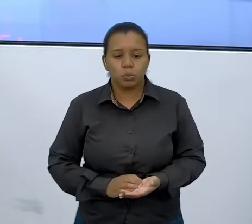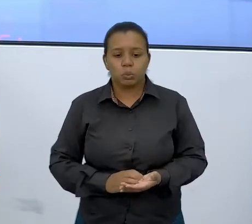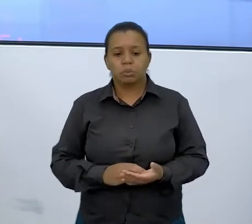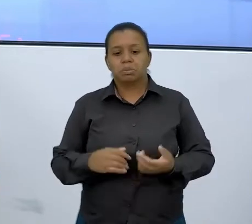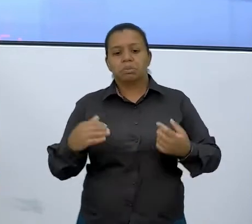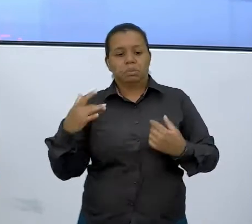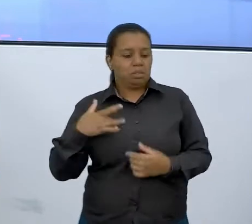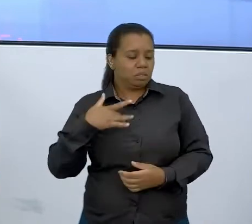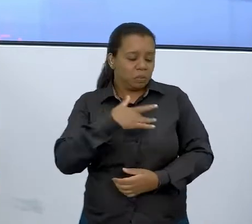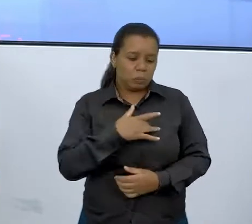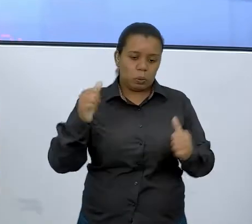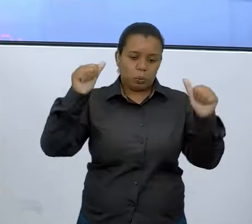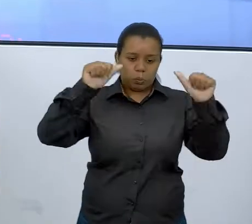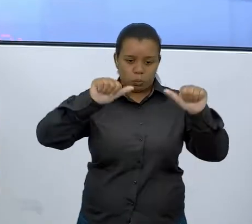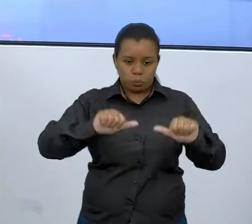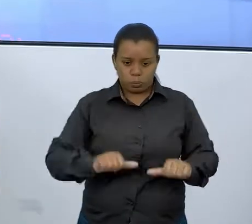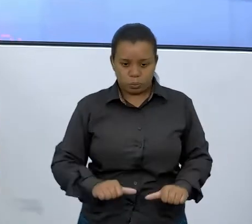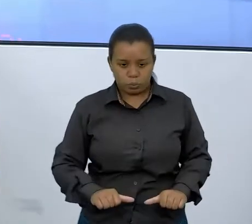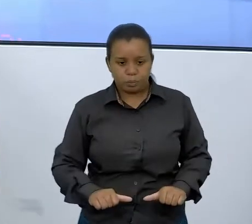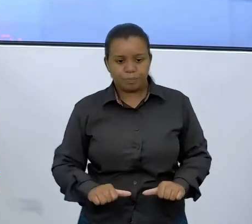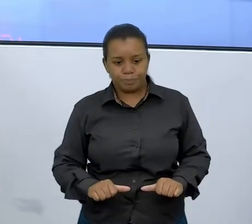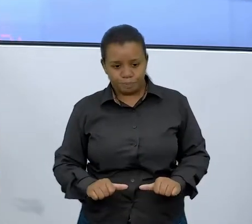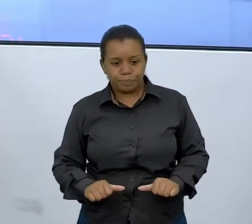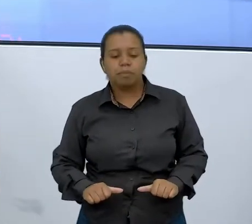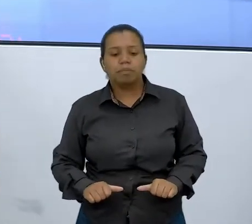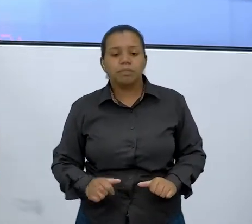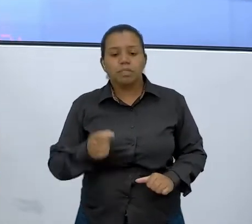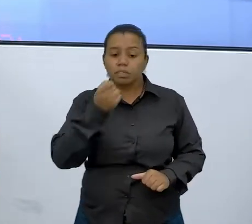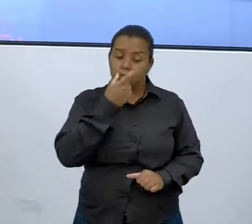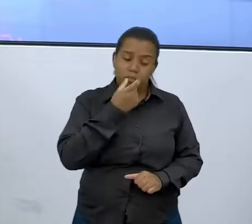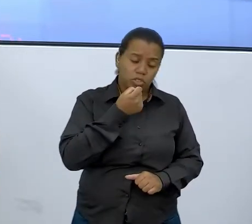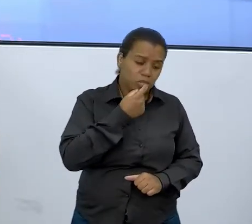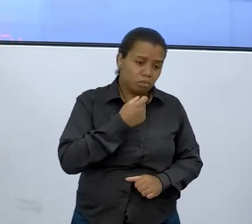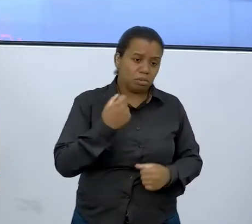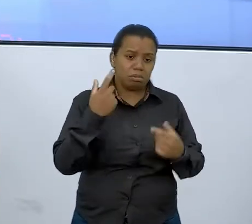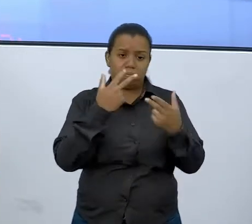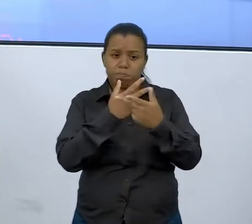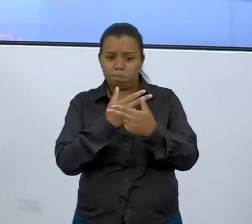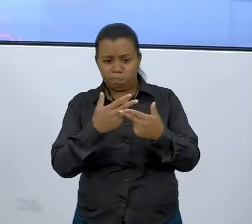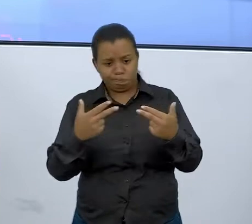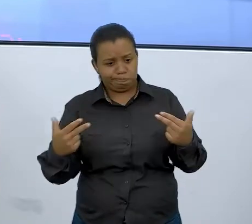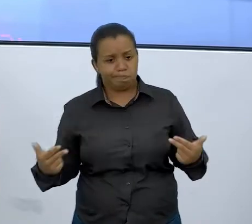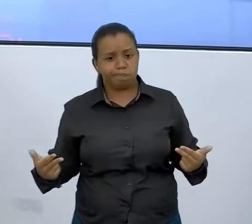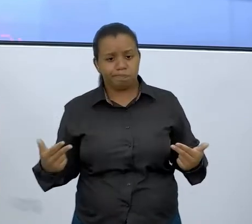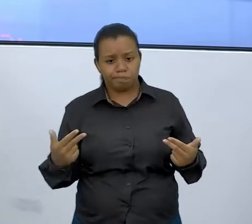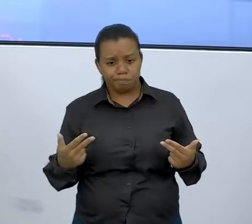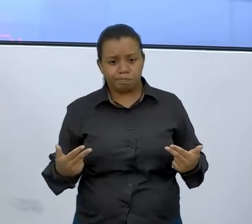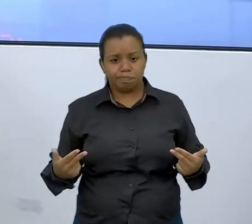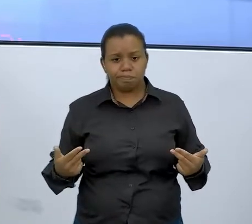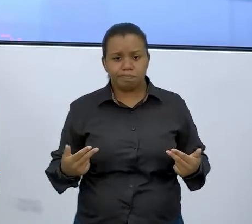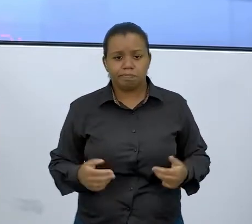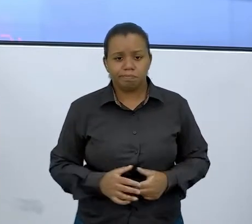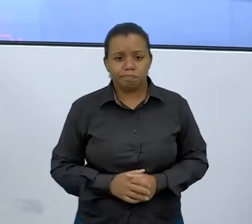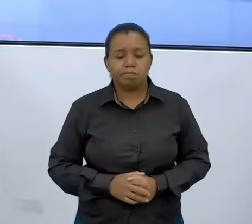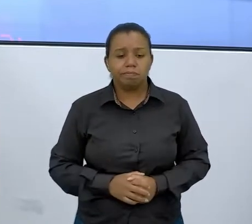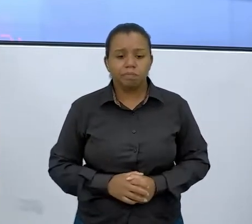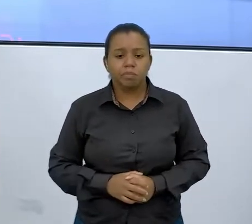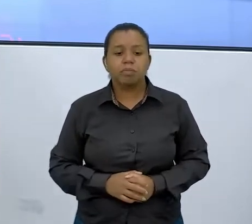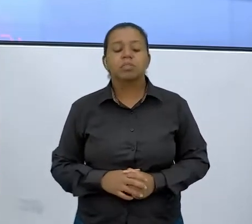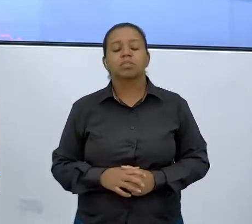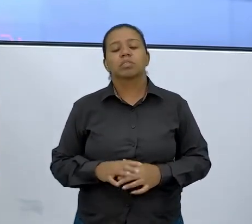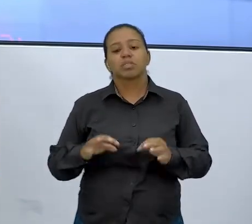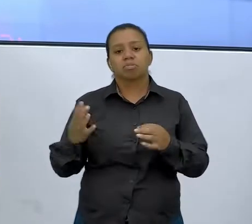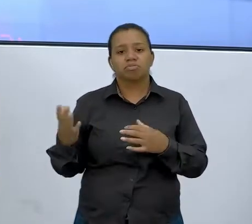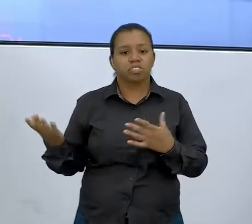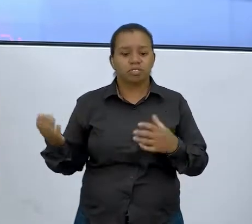gerar problemas de saúde. Vai utilizar medicamentos e outros... A palavra não é tratamento, mas os